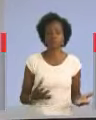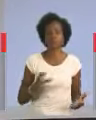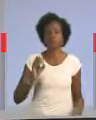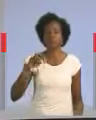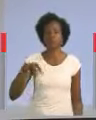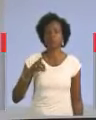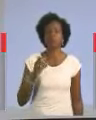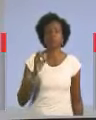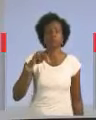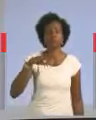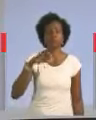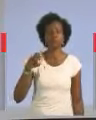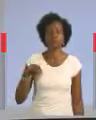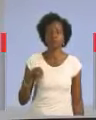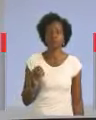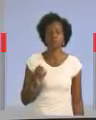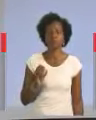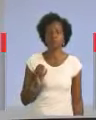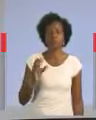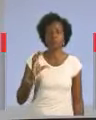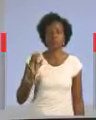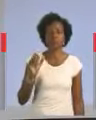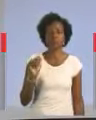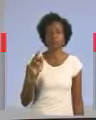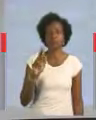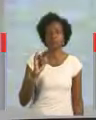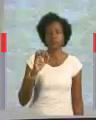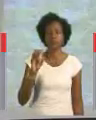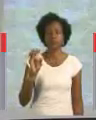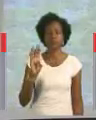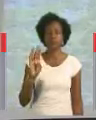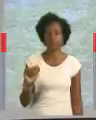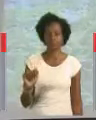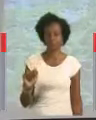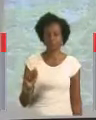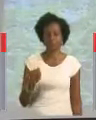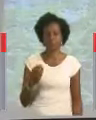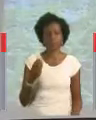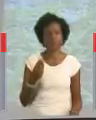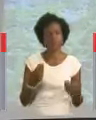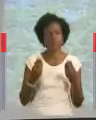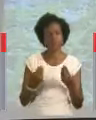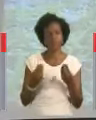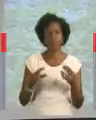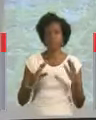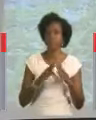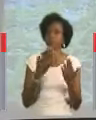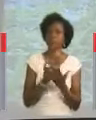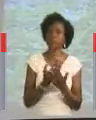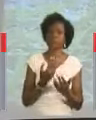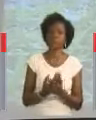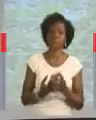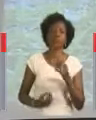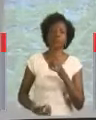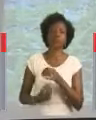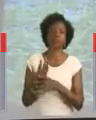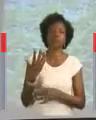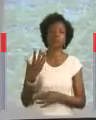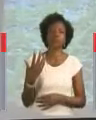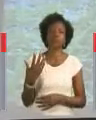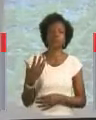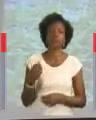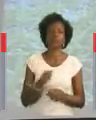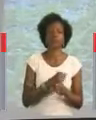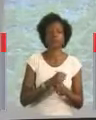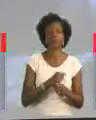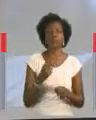nome anterior o estado da escola seu presidente uma escola dessa foi criada ela foi criada há